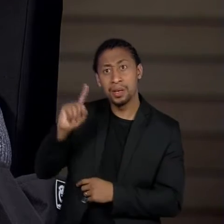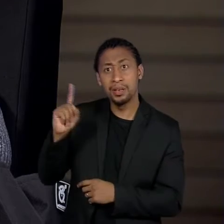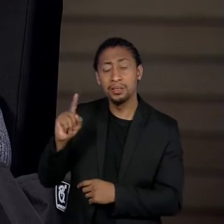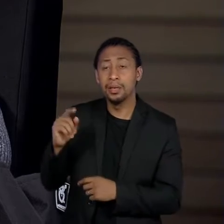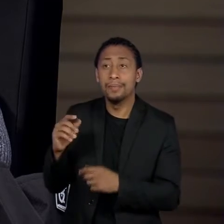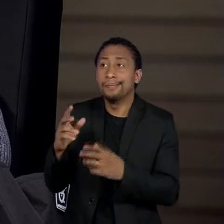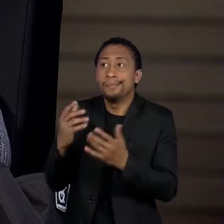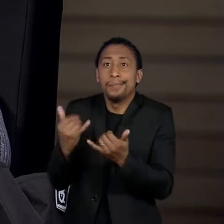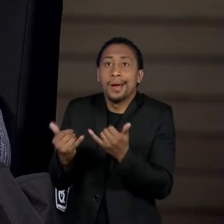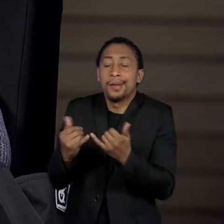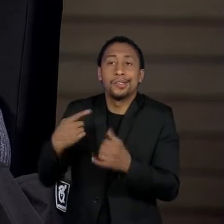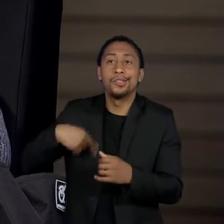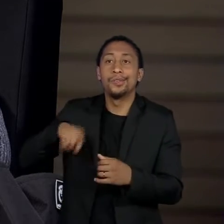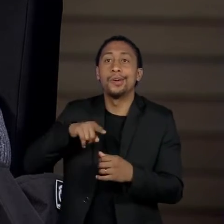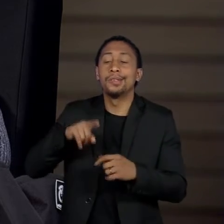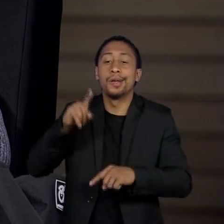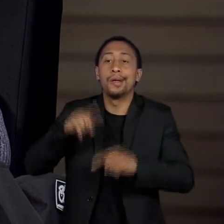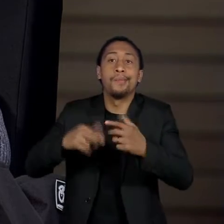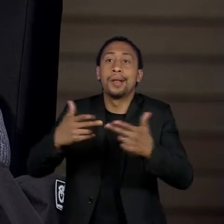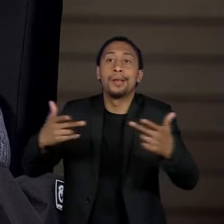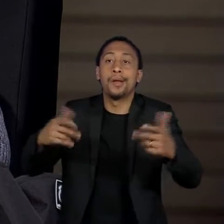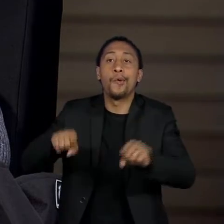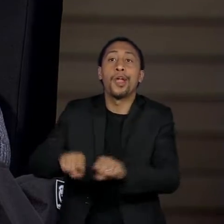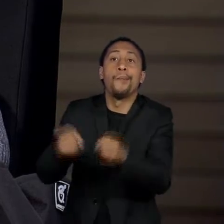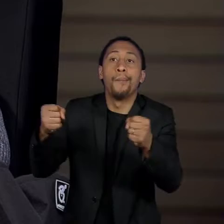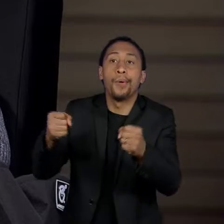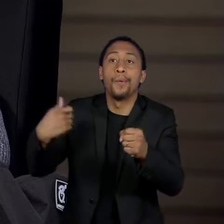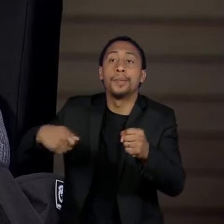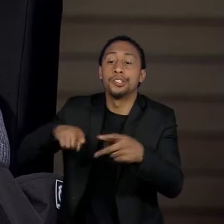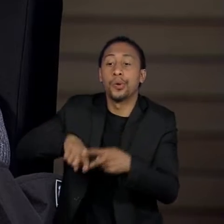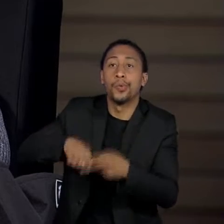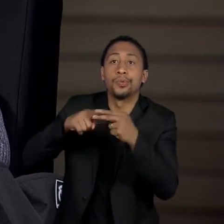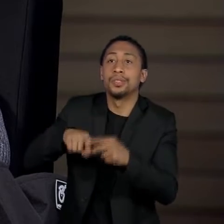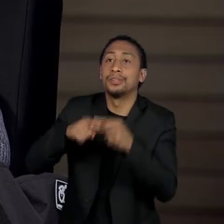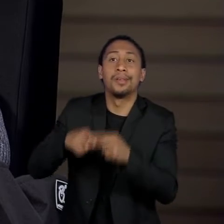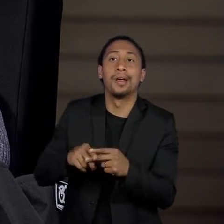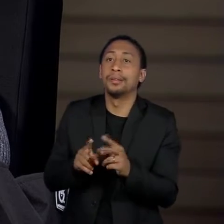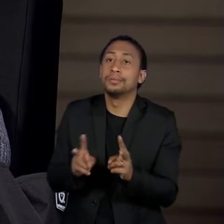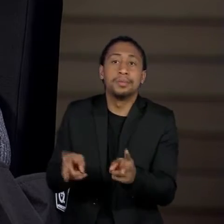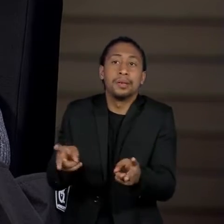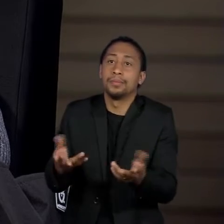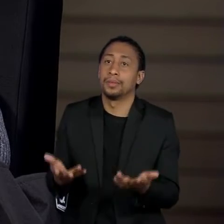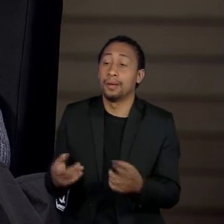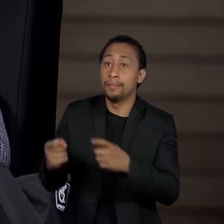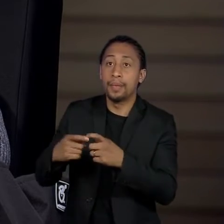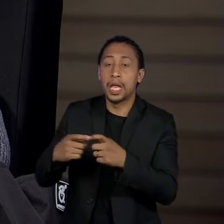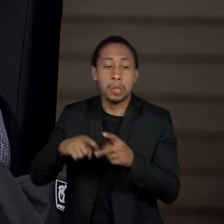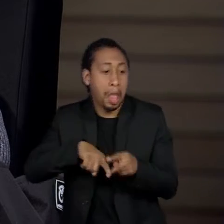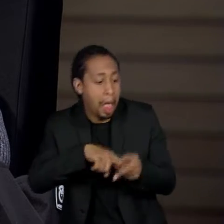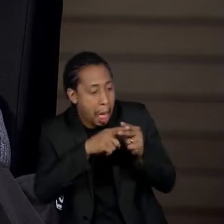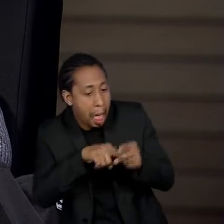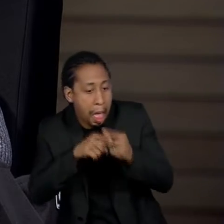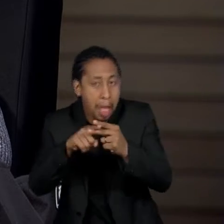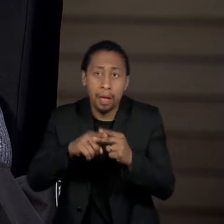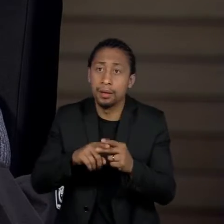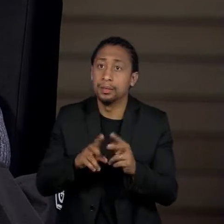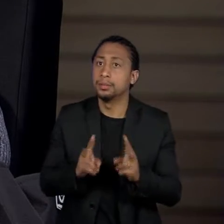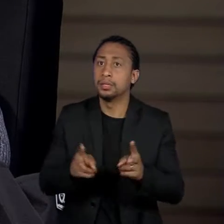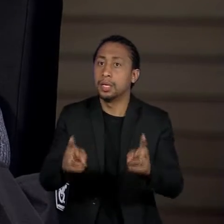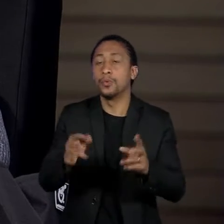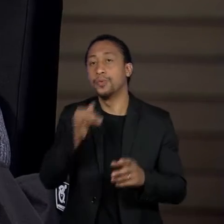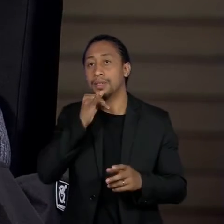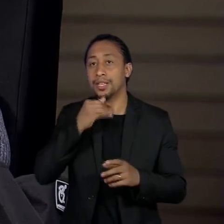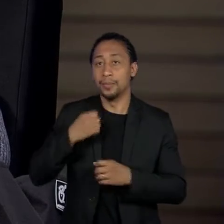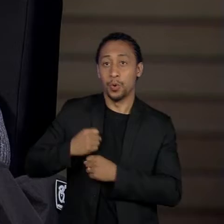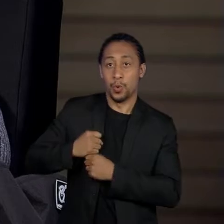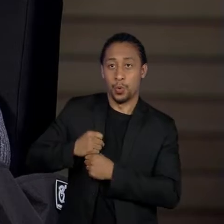serem consertados, sempre. E não se aquela, por exemplo, cirurgia de coluna